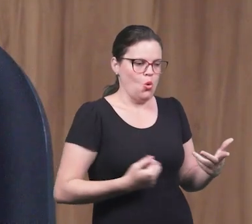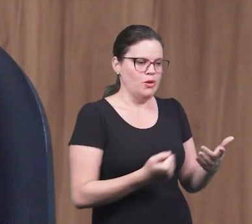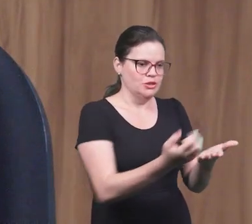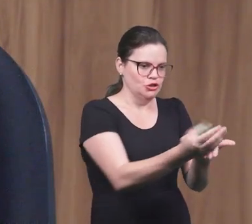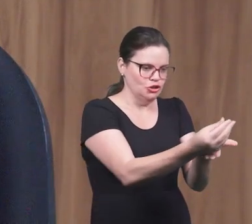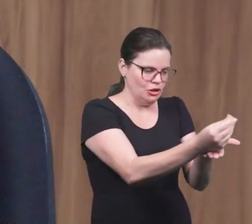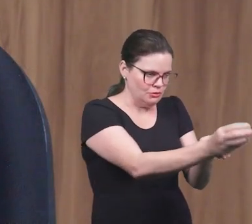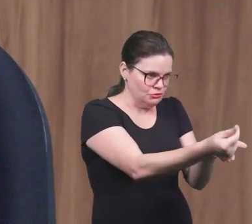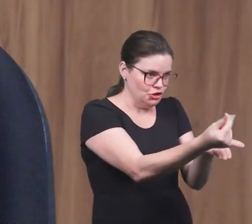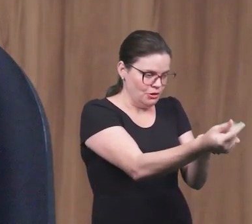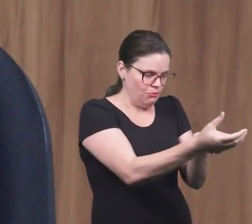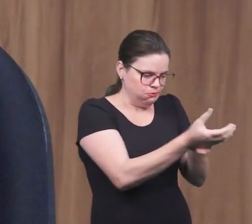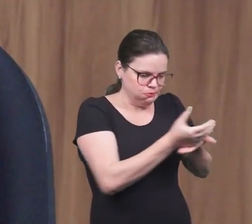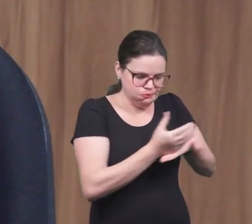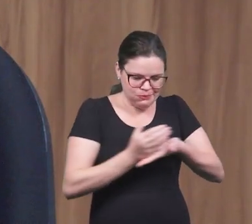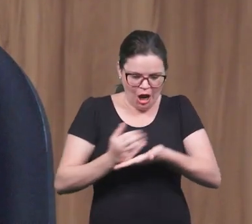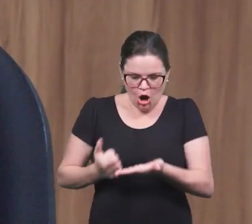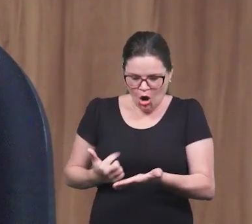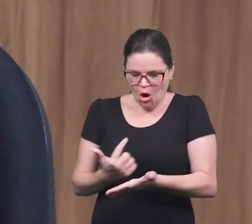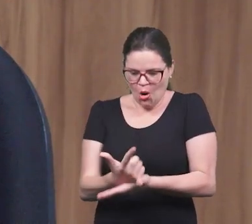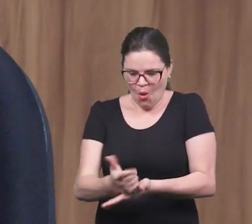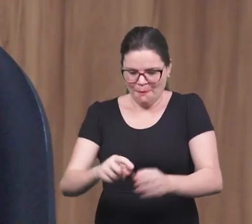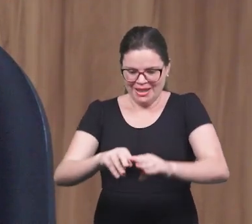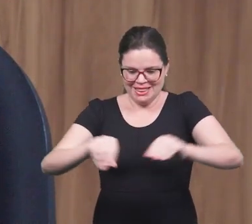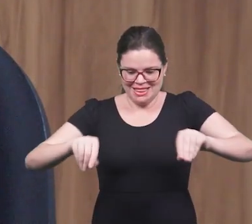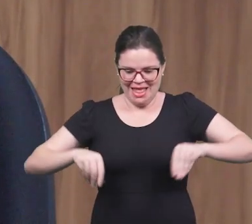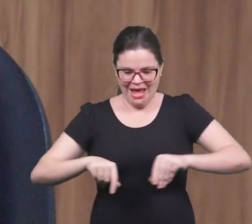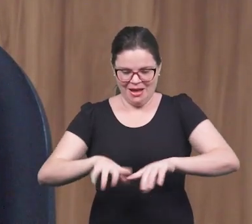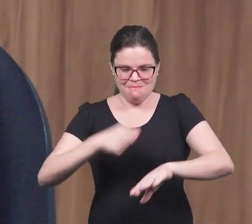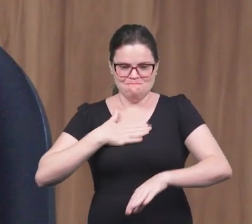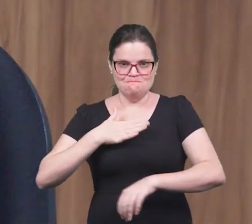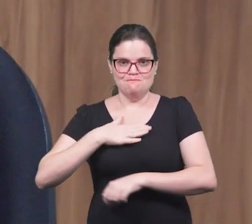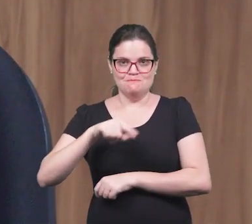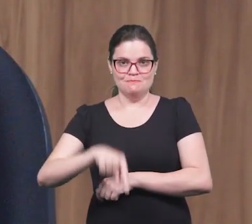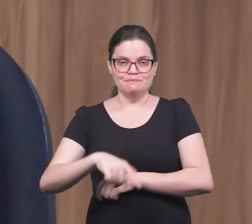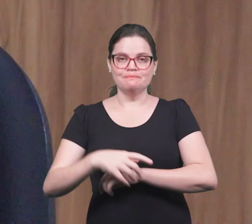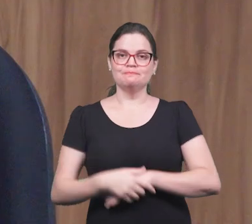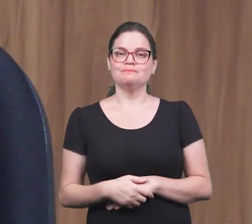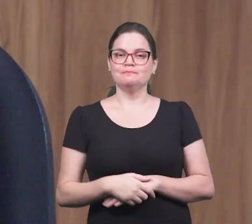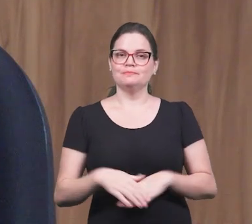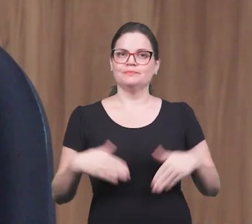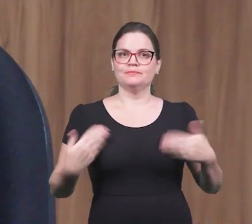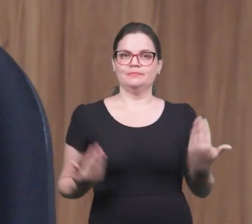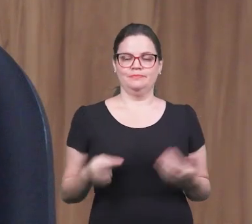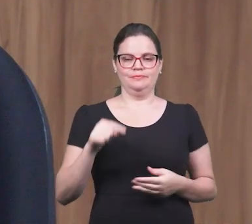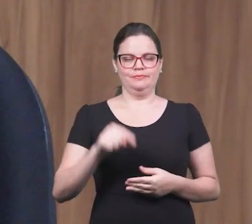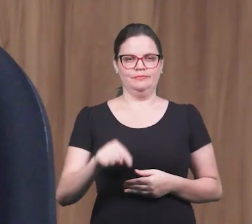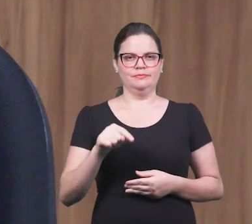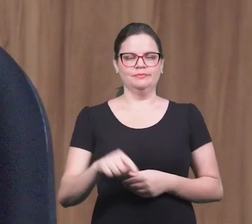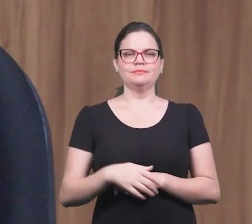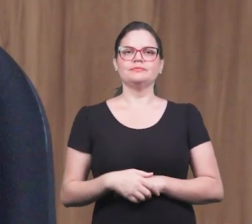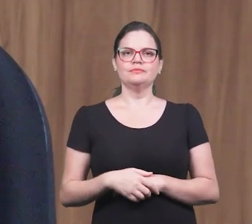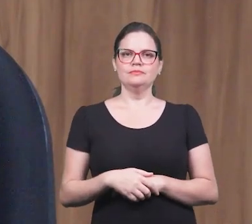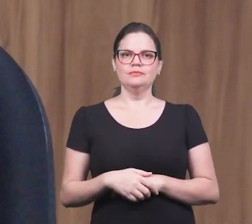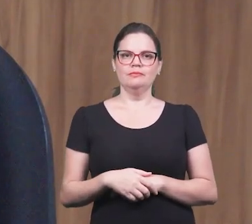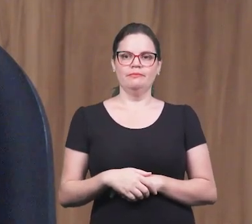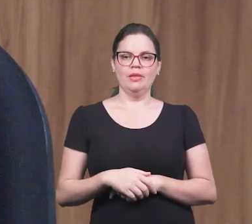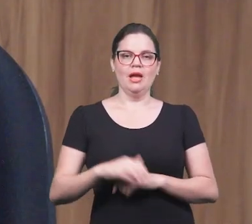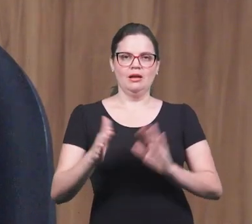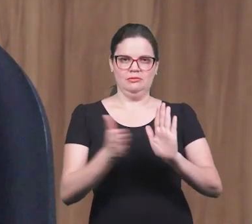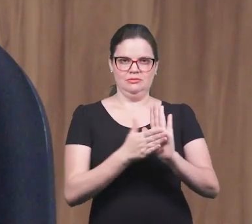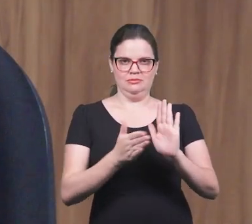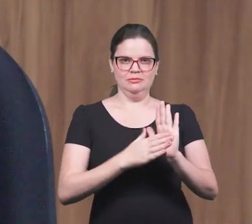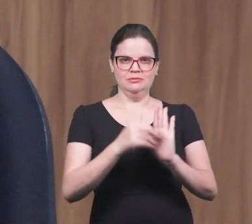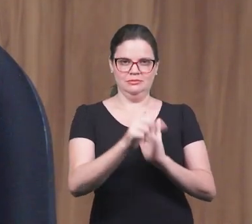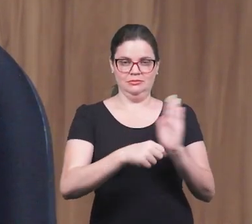queridos, essa parte inicial, né, foi um evento, um marco na vida da igreja, e